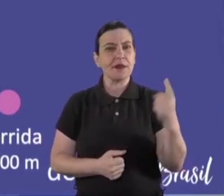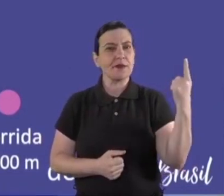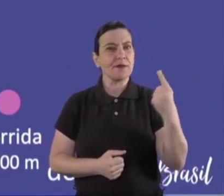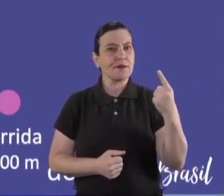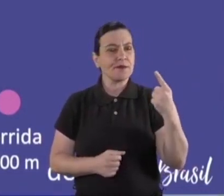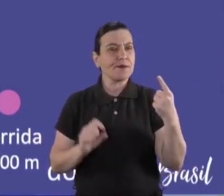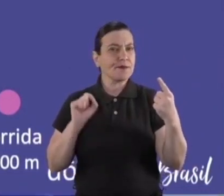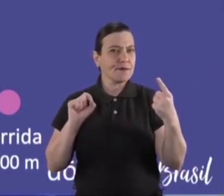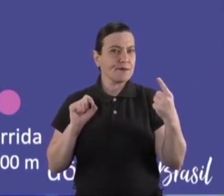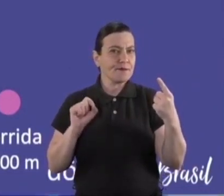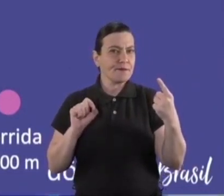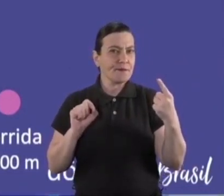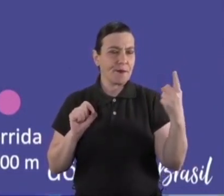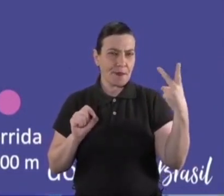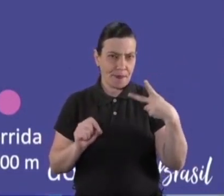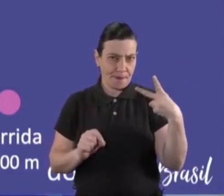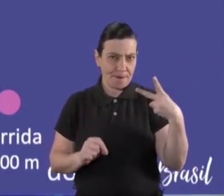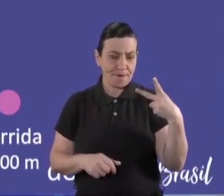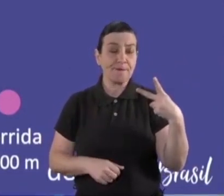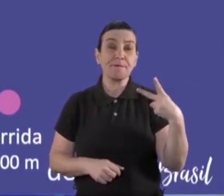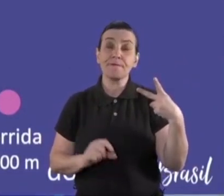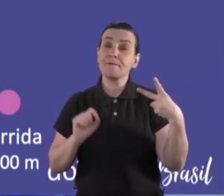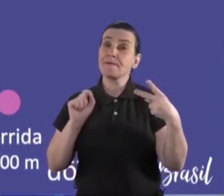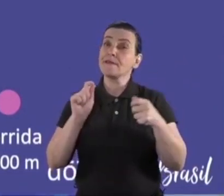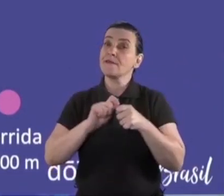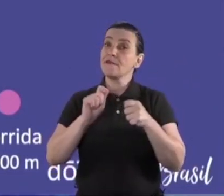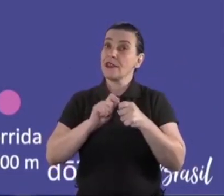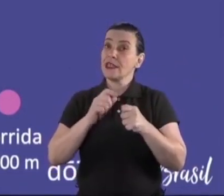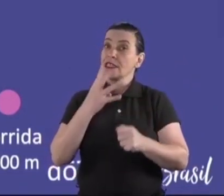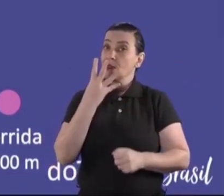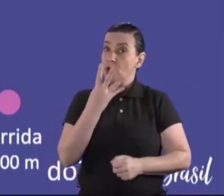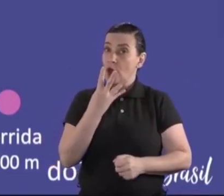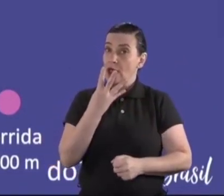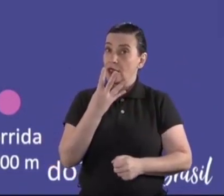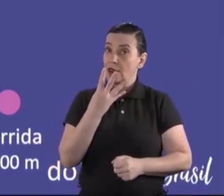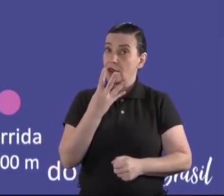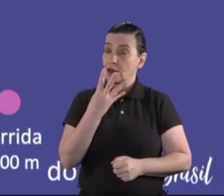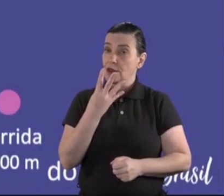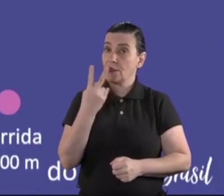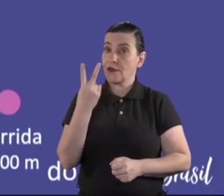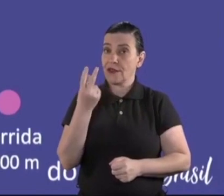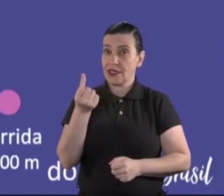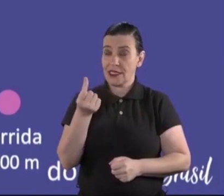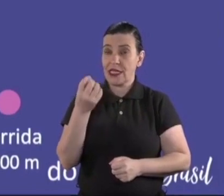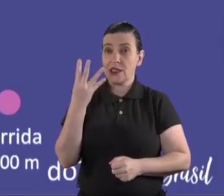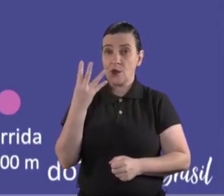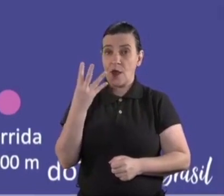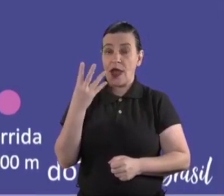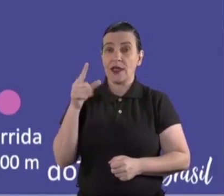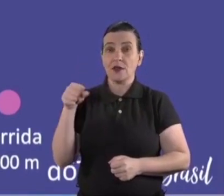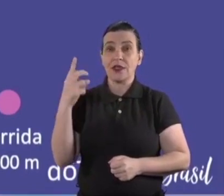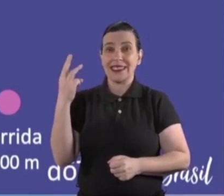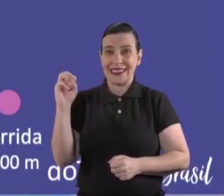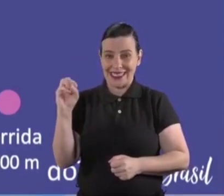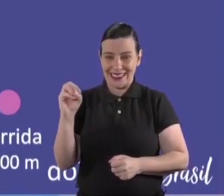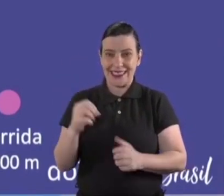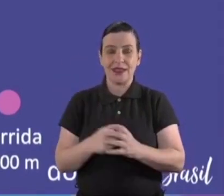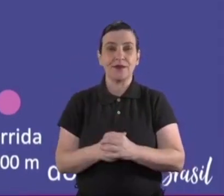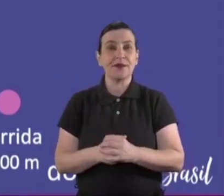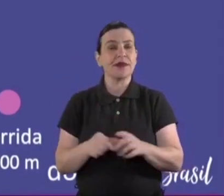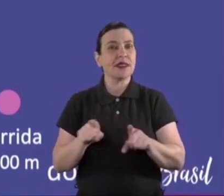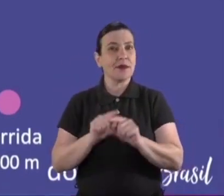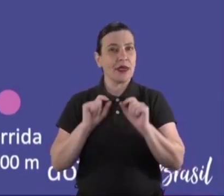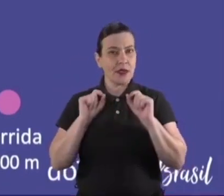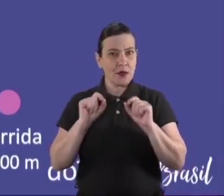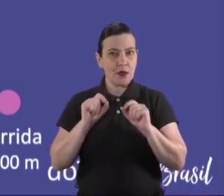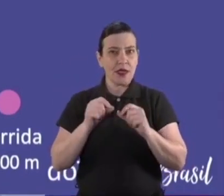primeira e a segunda corrida, ele fez em 4:26 e 4 minutos e 30 segundos. Foi oferecido